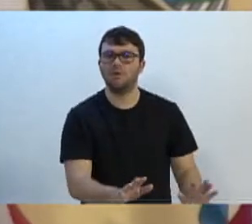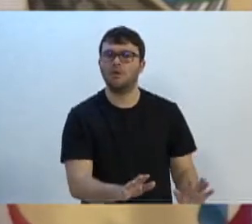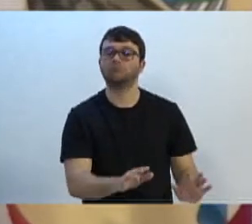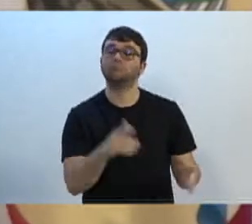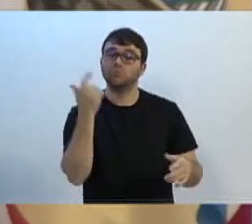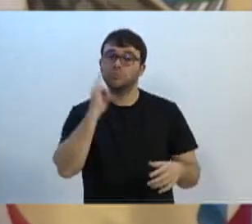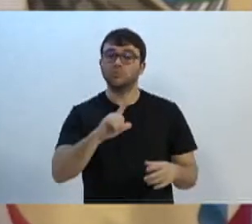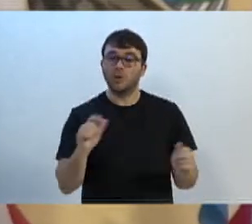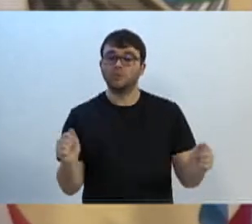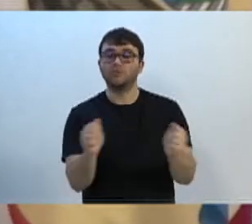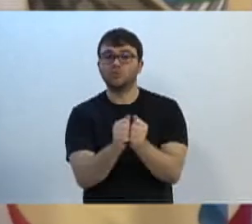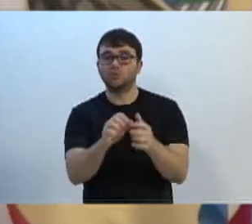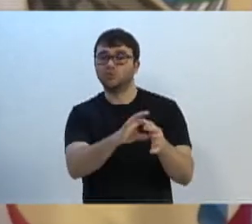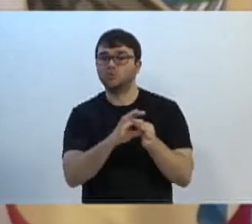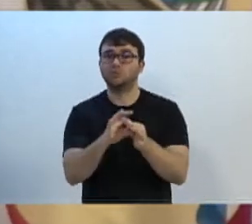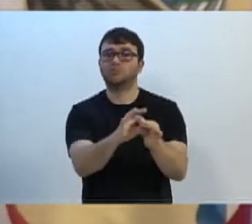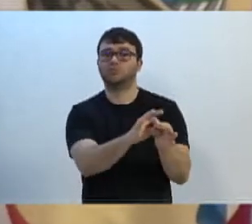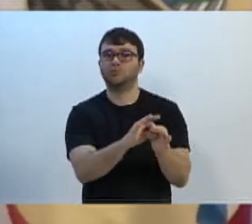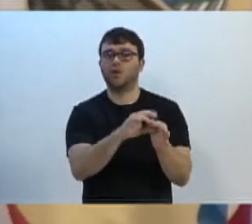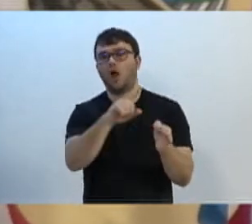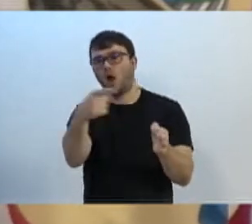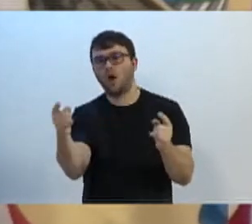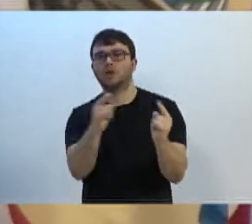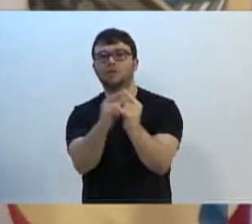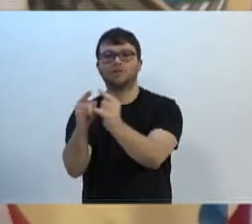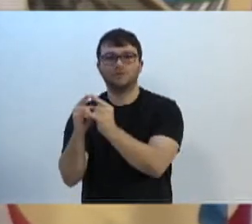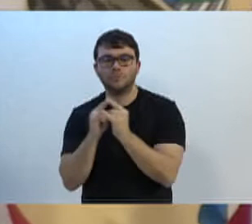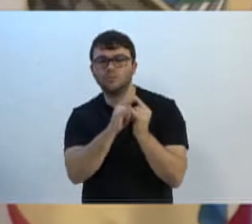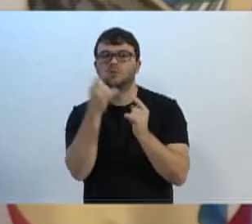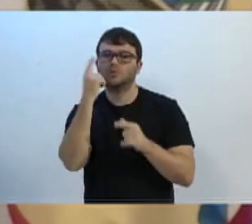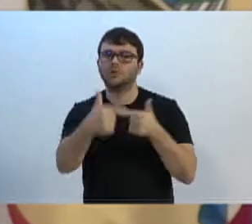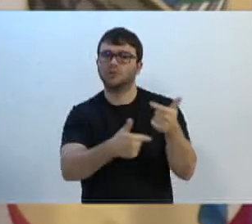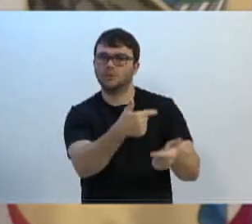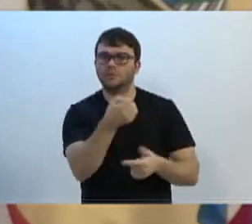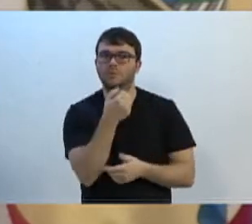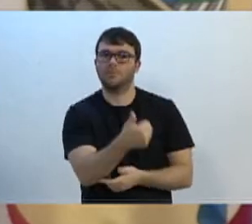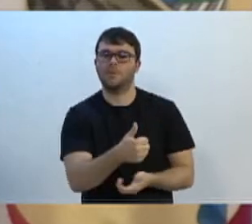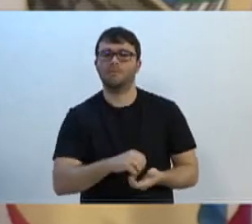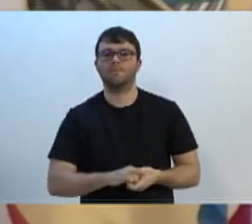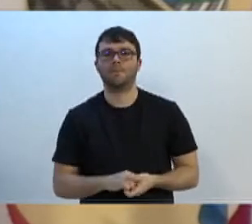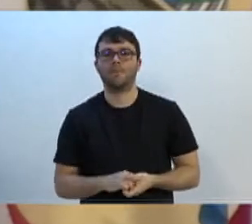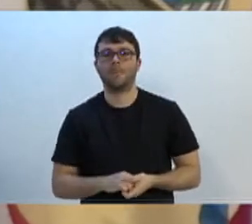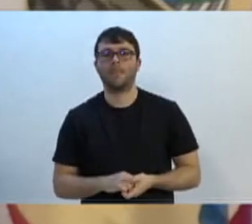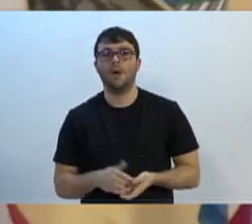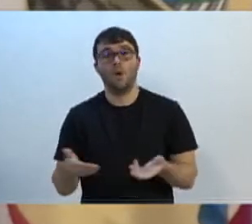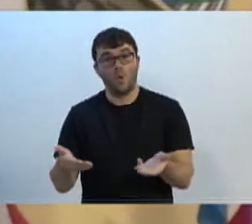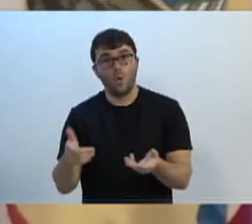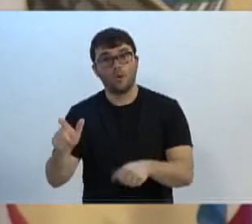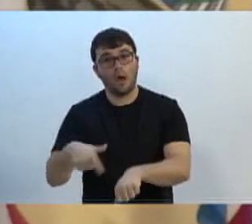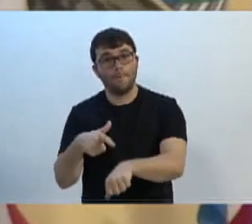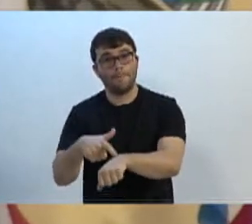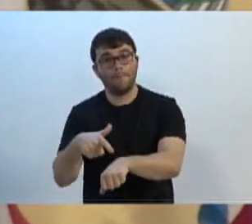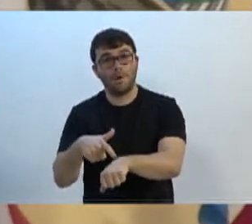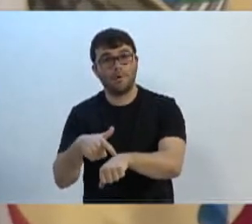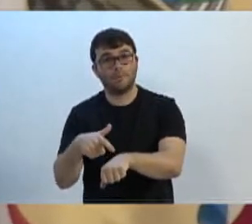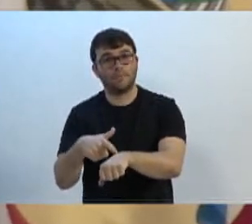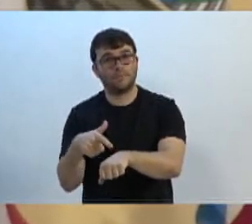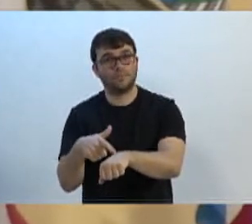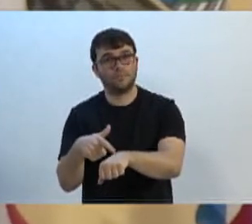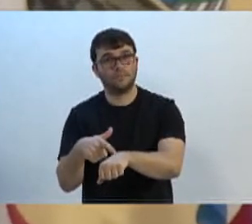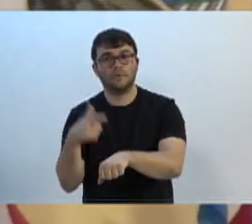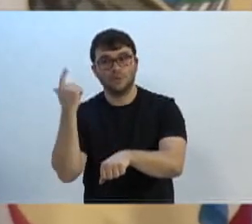em conjunto com as demais instituições vem fazendo seu trabalho e hoje seria o momento de nós